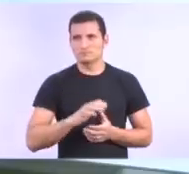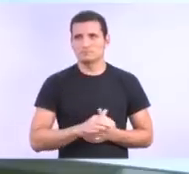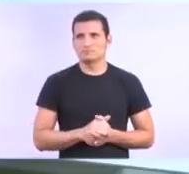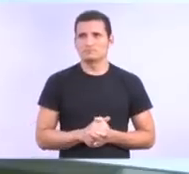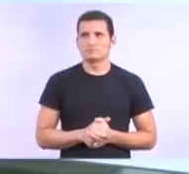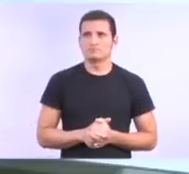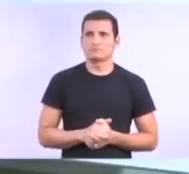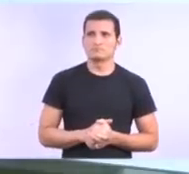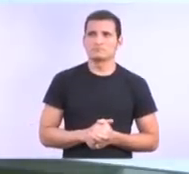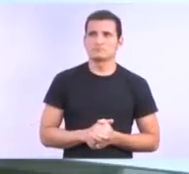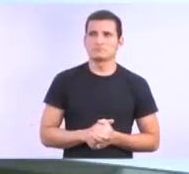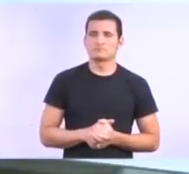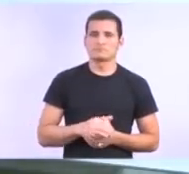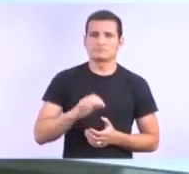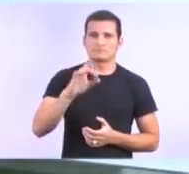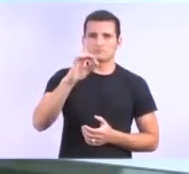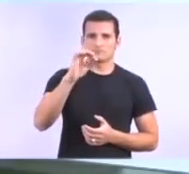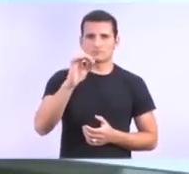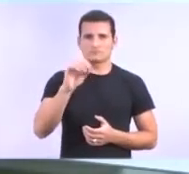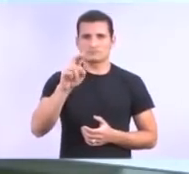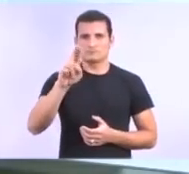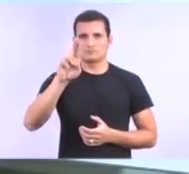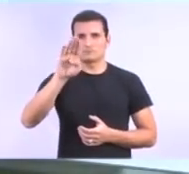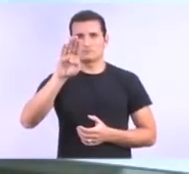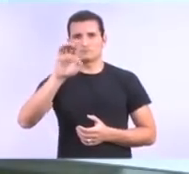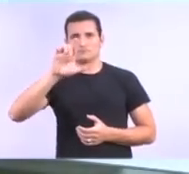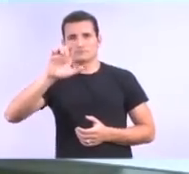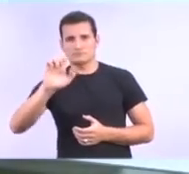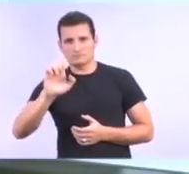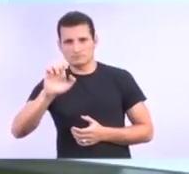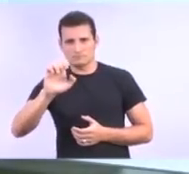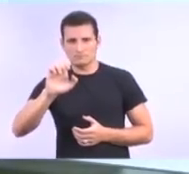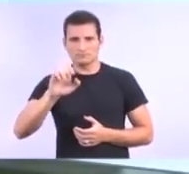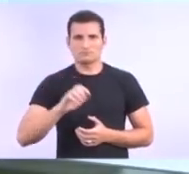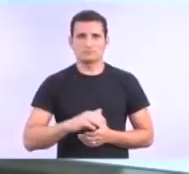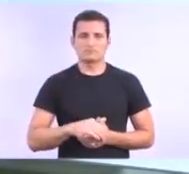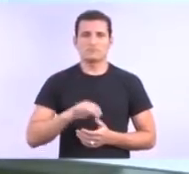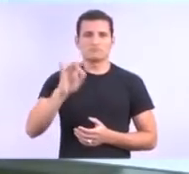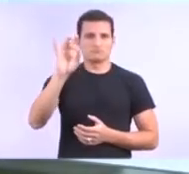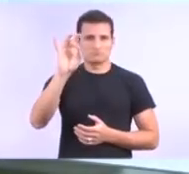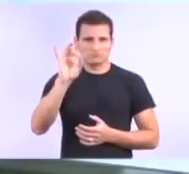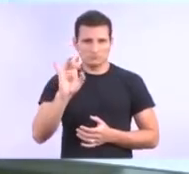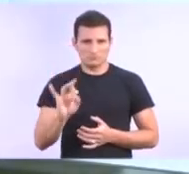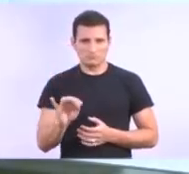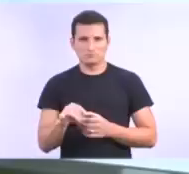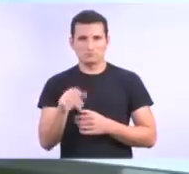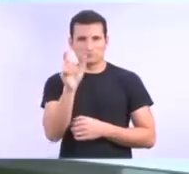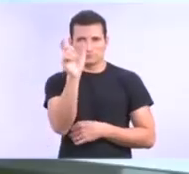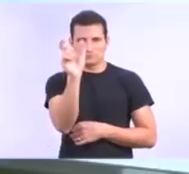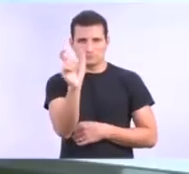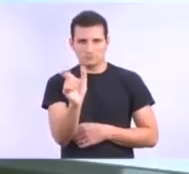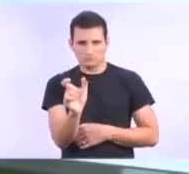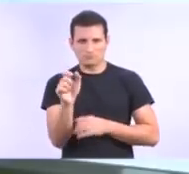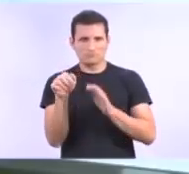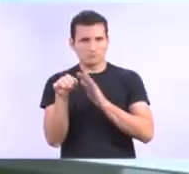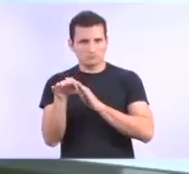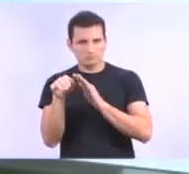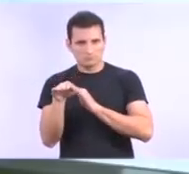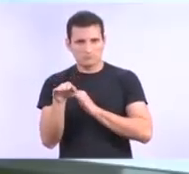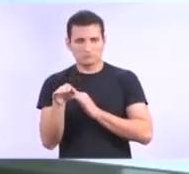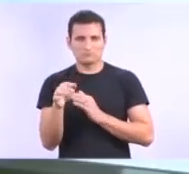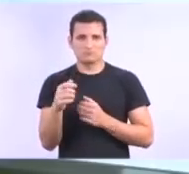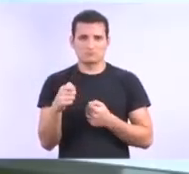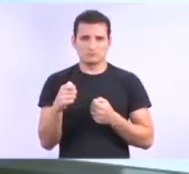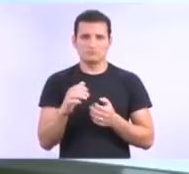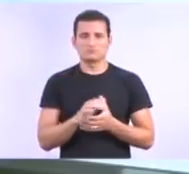número real, no caso double ou float. Então, para cada uma dessas informações que eu vou armazenar sobre o cliente, eu vou definir, olha,